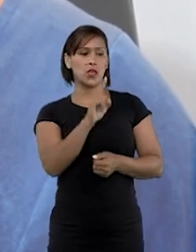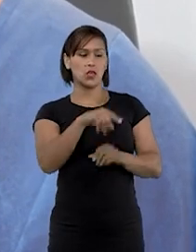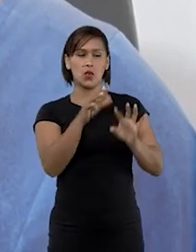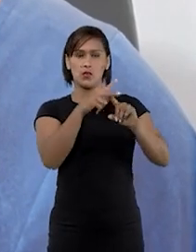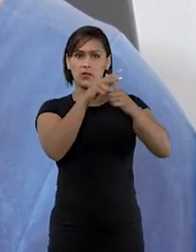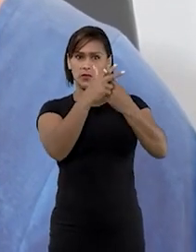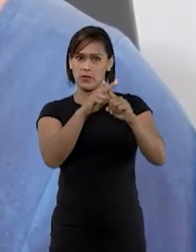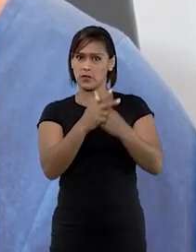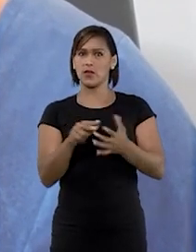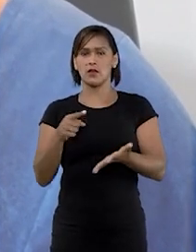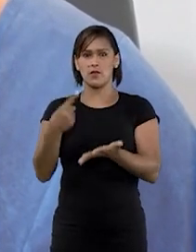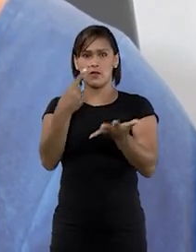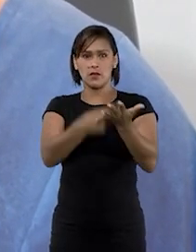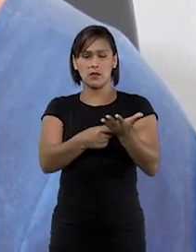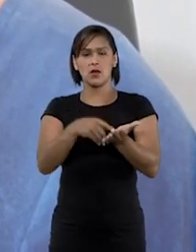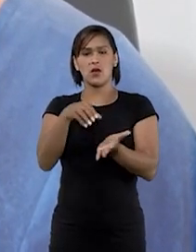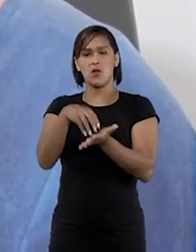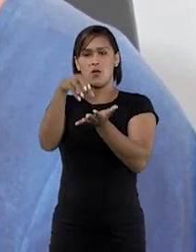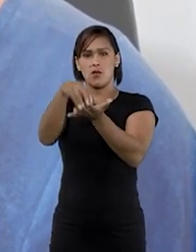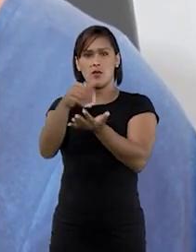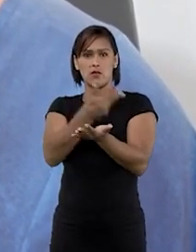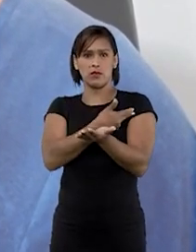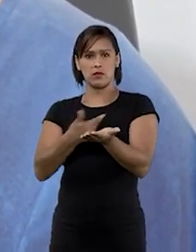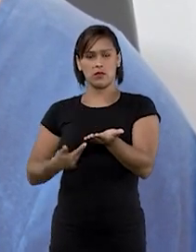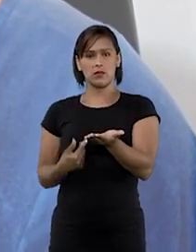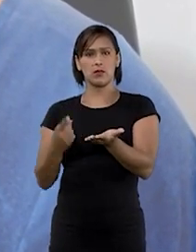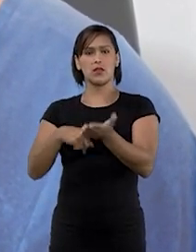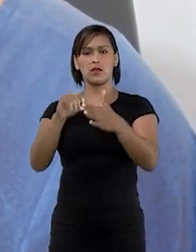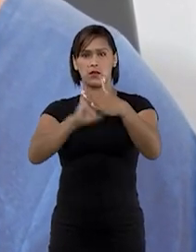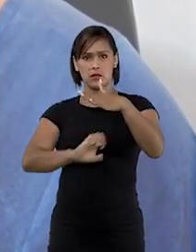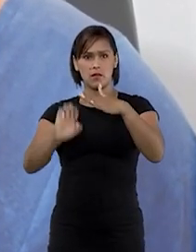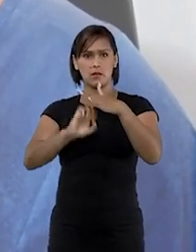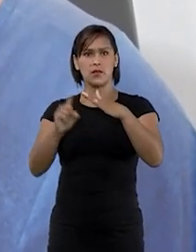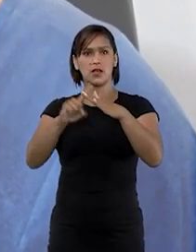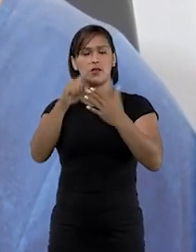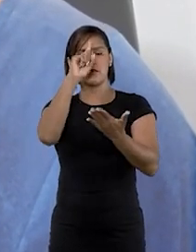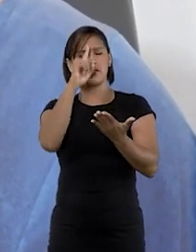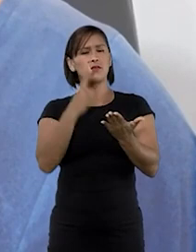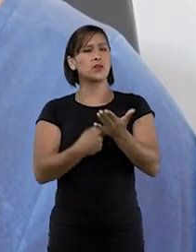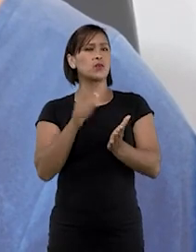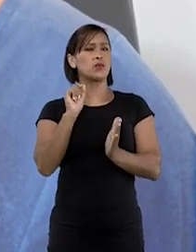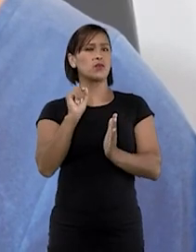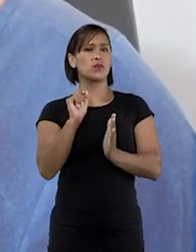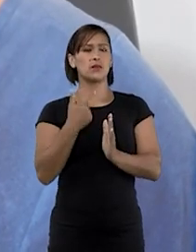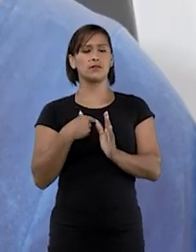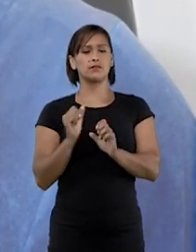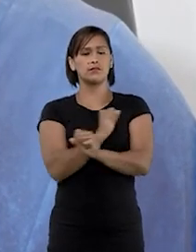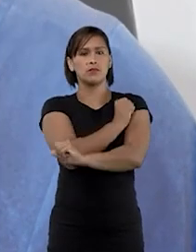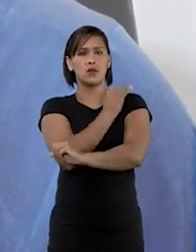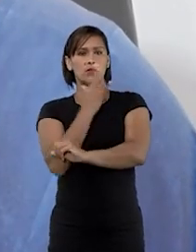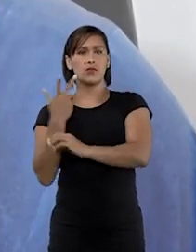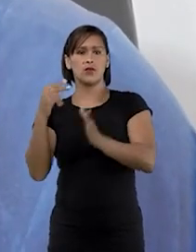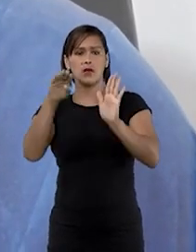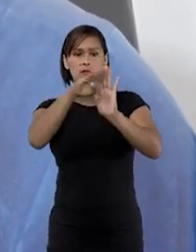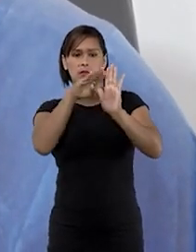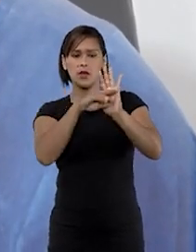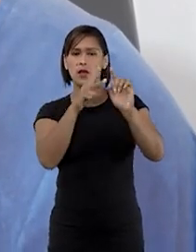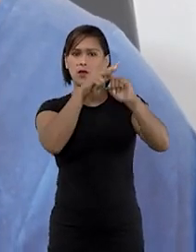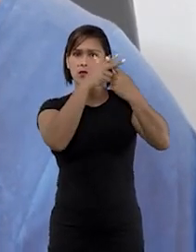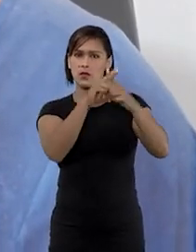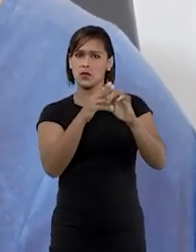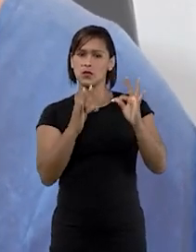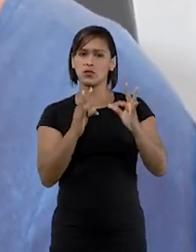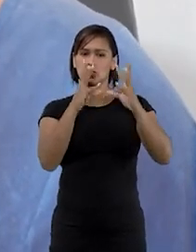no termo de ajustamento firmado entre os órgãos governamentais e as empresas ficou definido que as medidas socioambientais